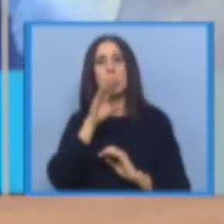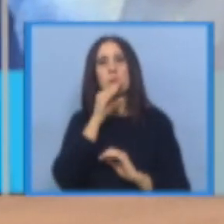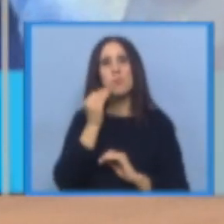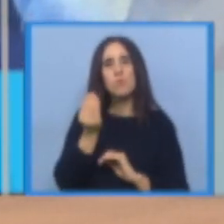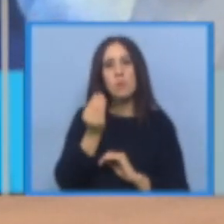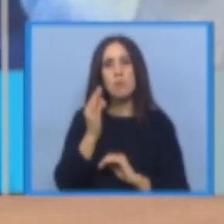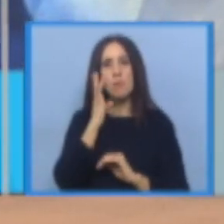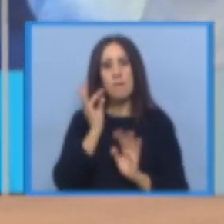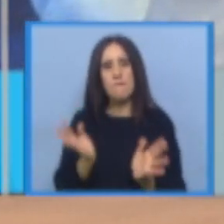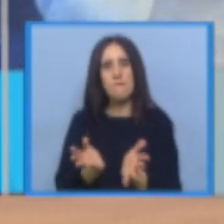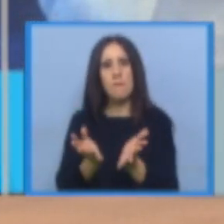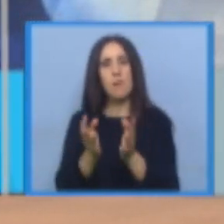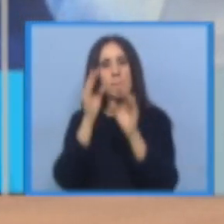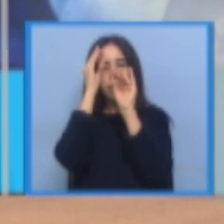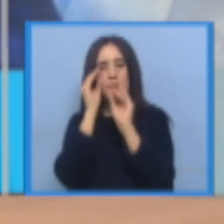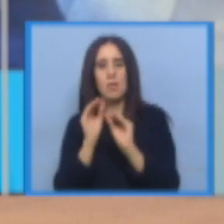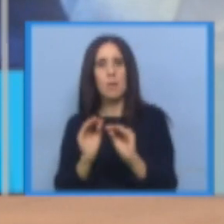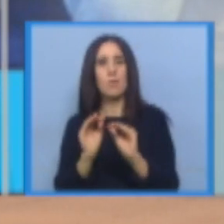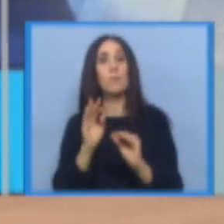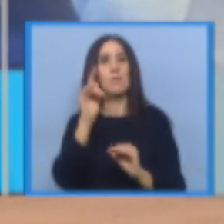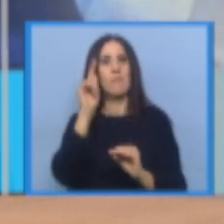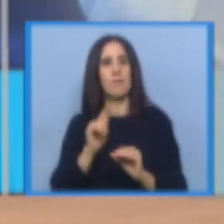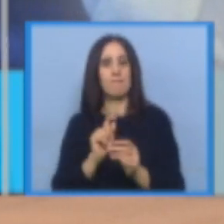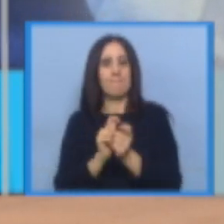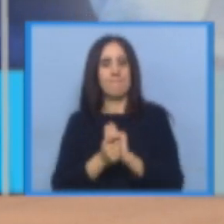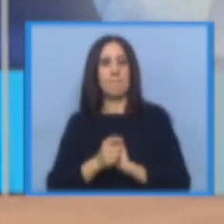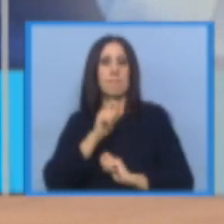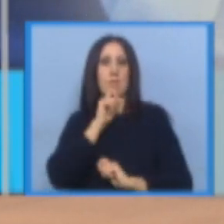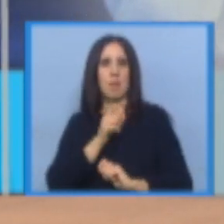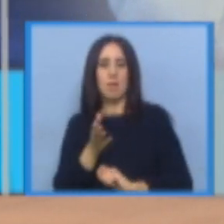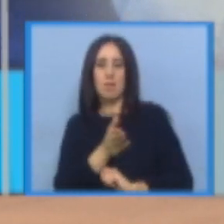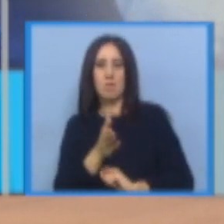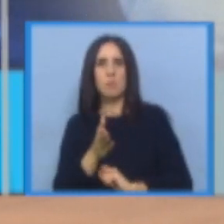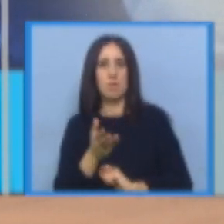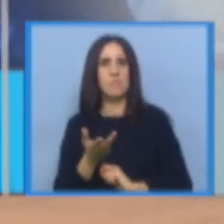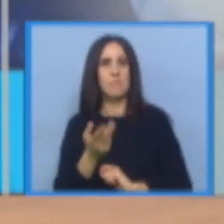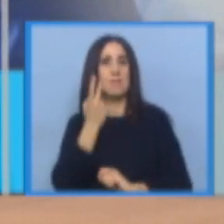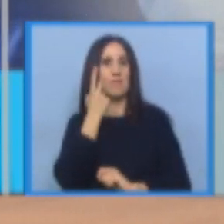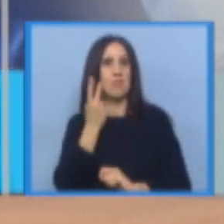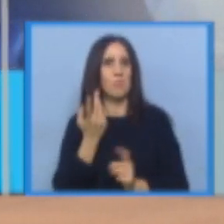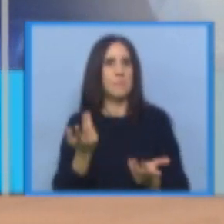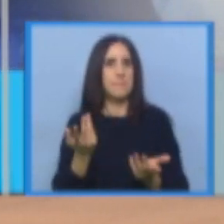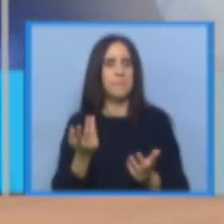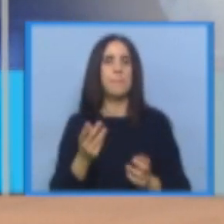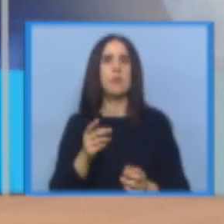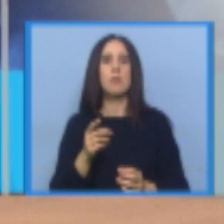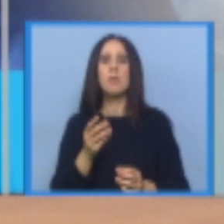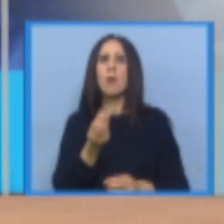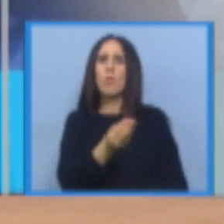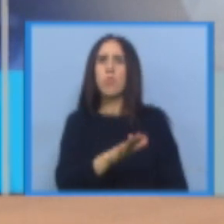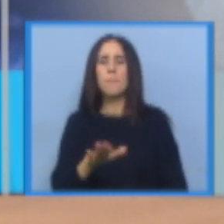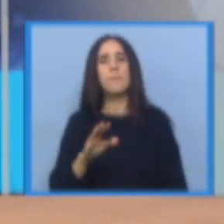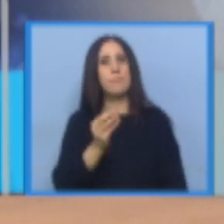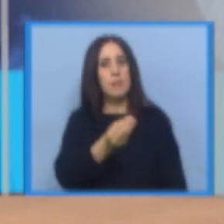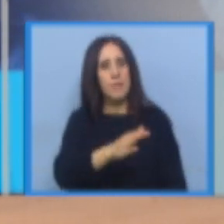adolescentes, procurando educá-los para a maturidade da fé que é possível naquela altura da vida, não é? Portanto, a